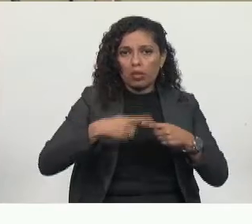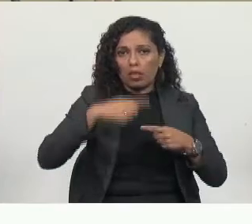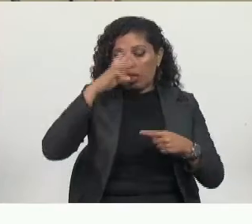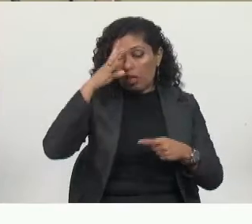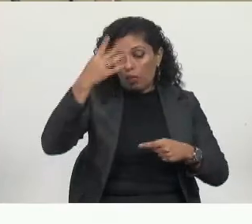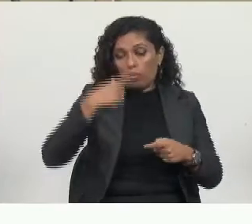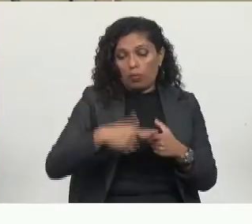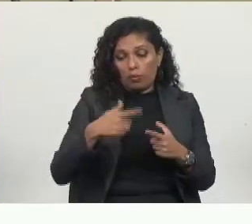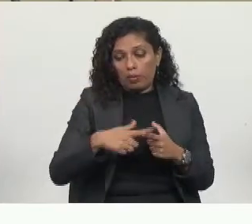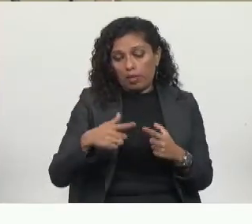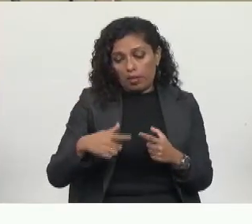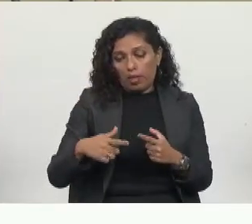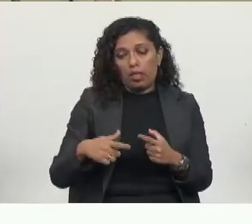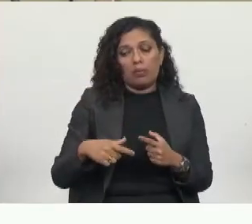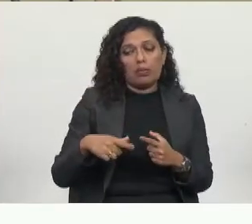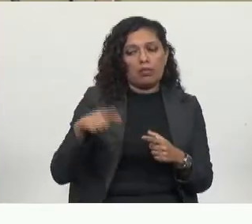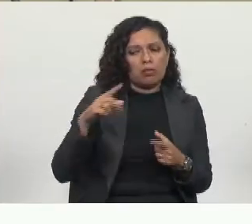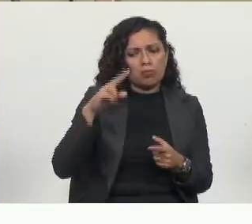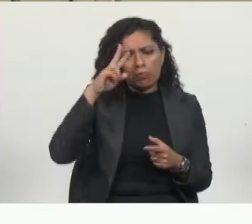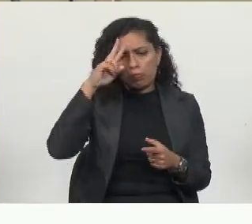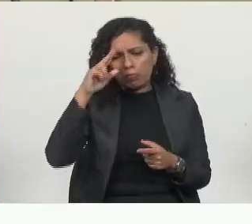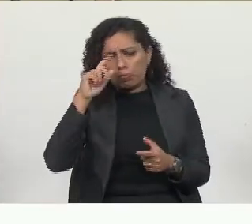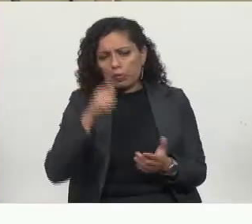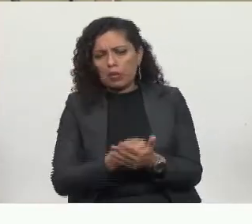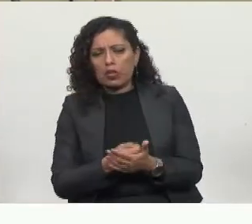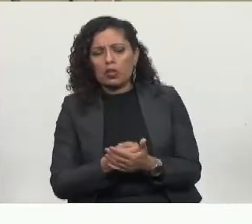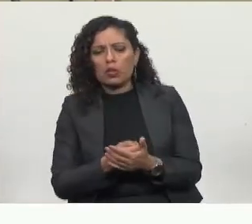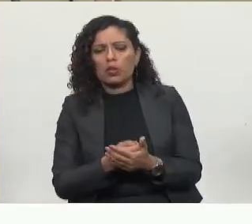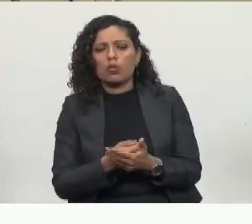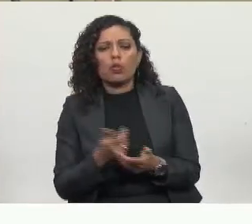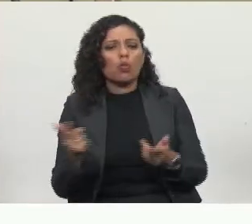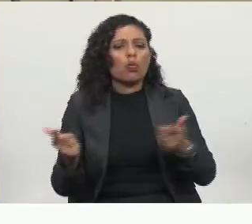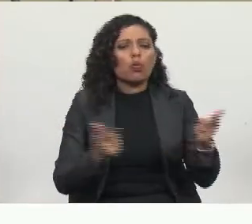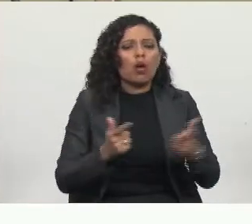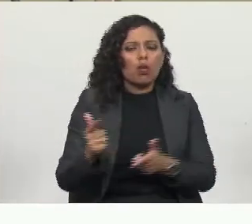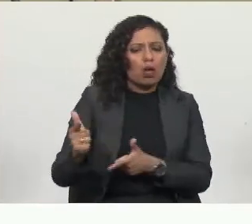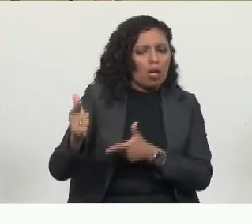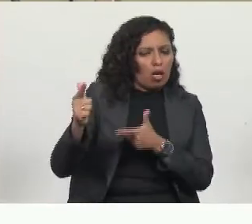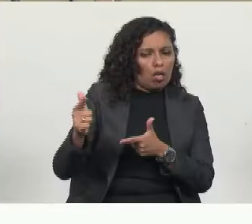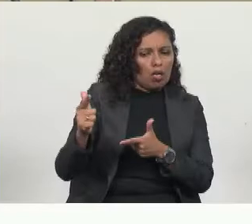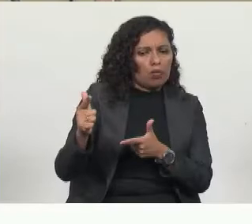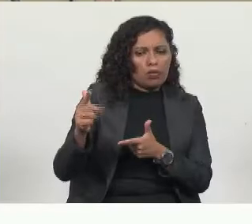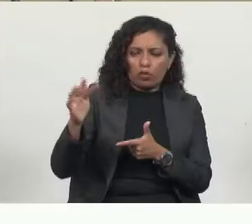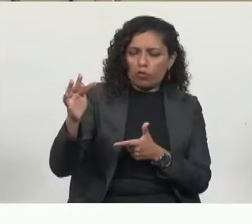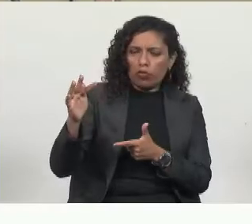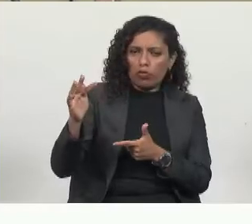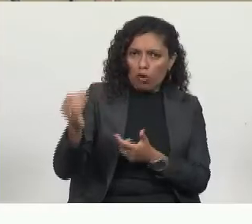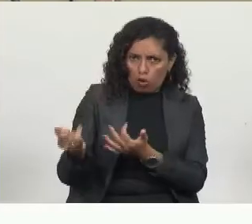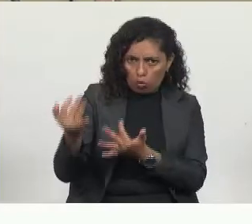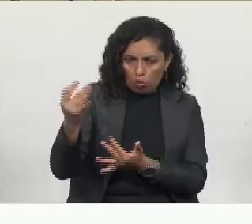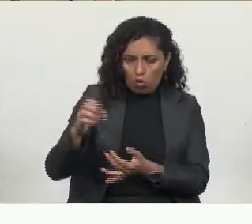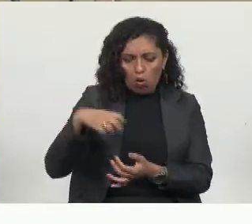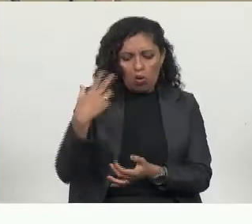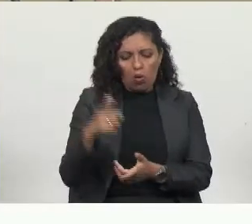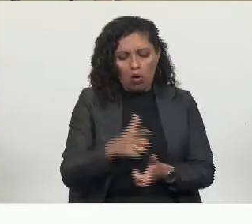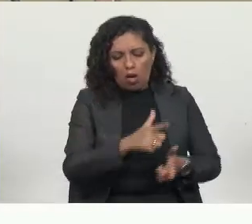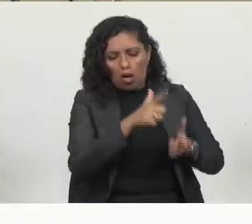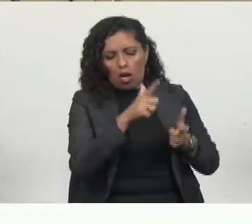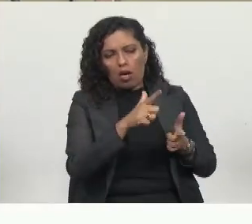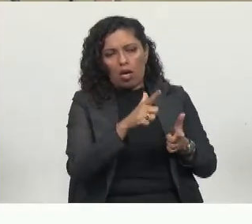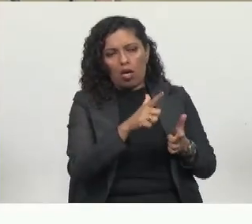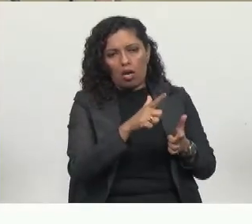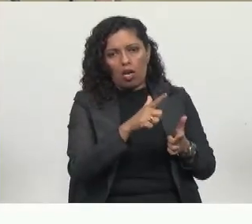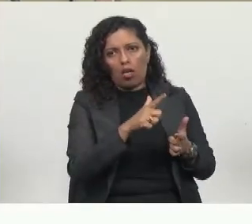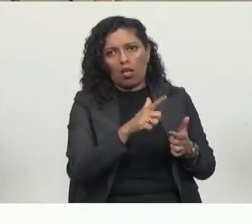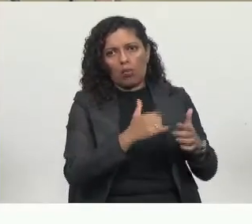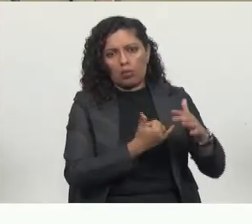caso esse momento apareça. Então, eu acho que essas armas de baixa letalidade também poderiam fazer parte do